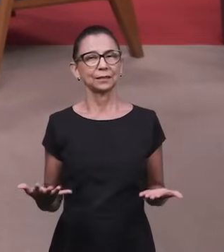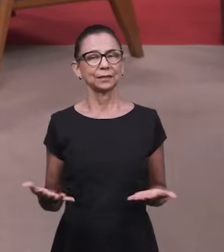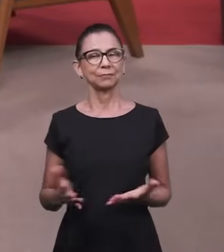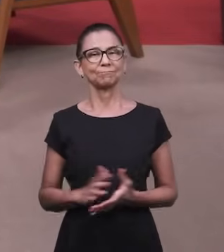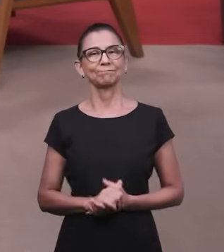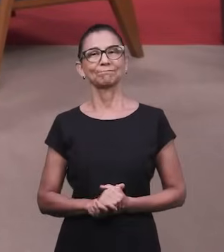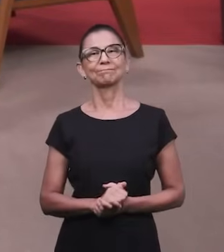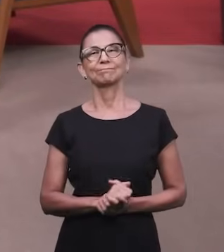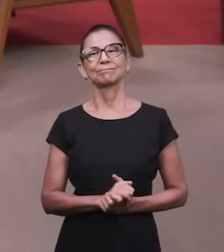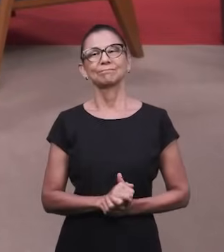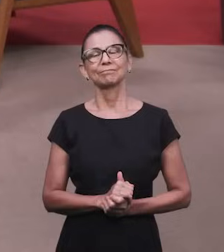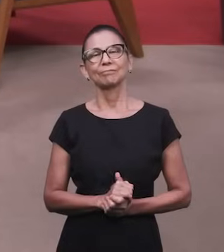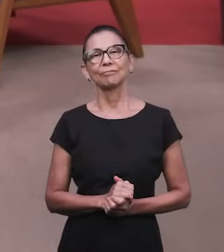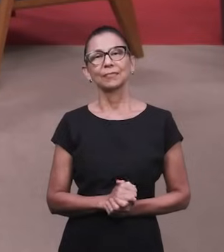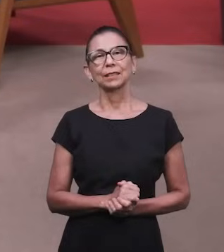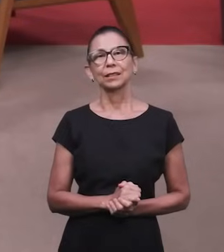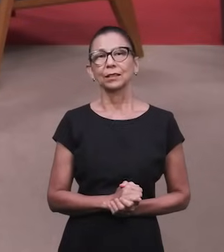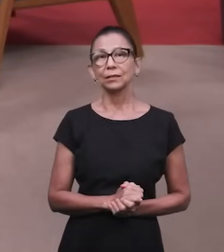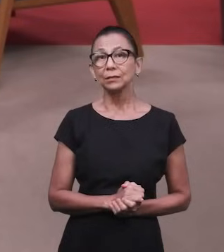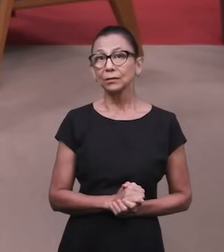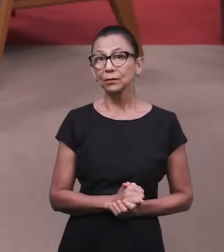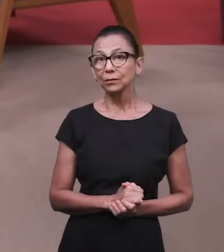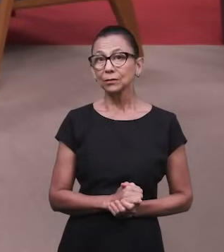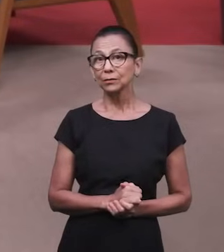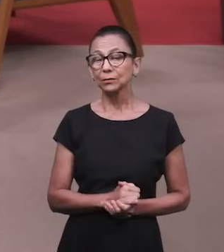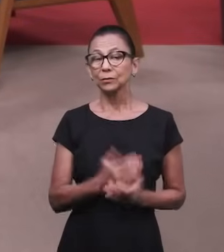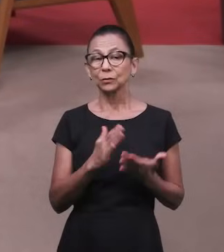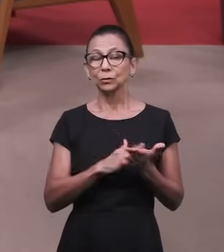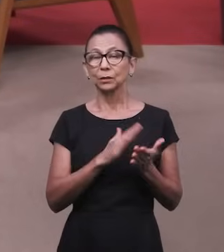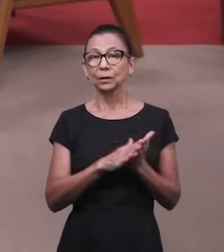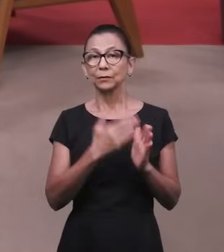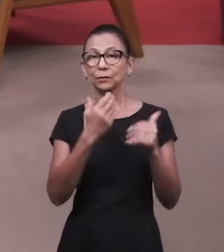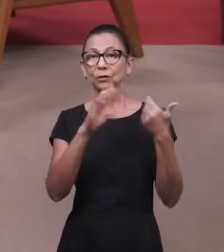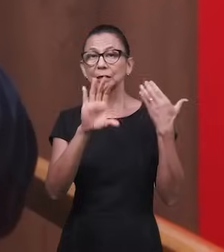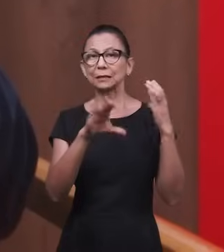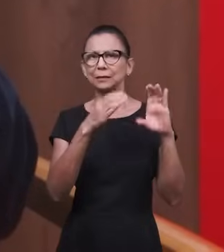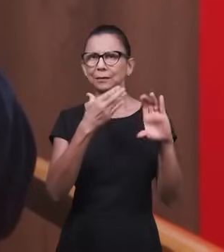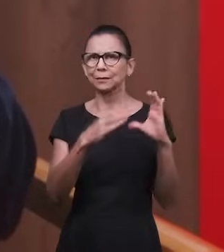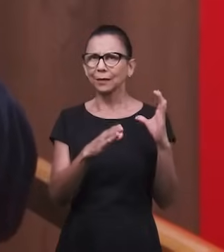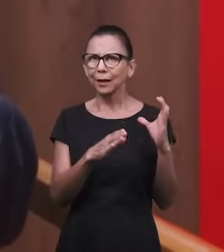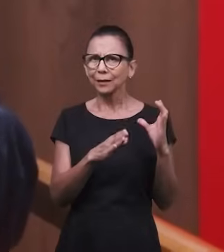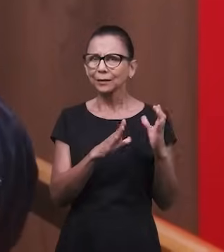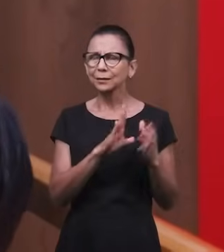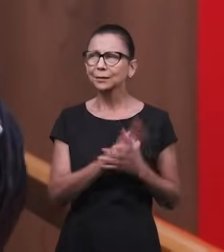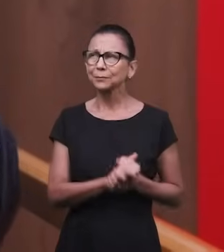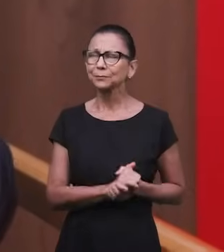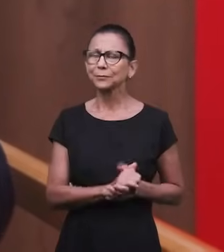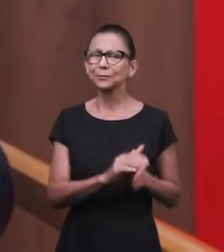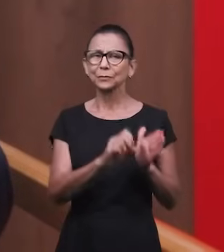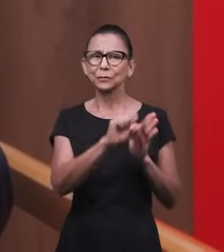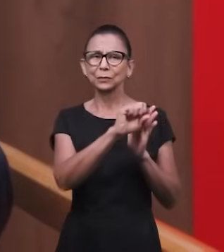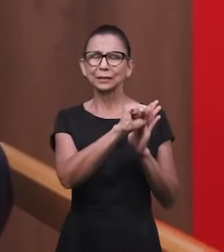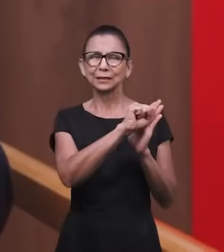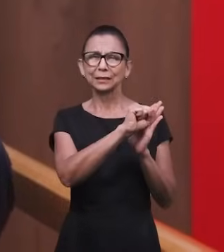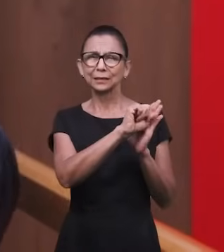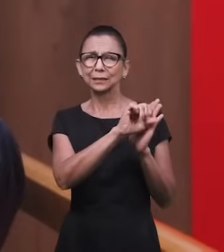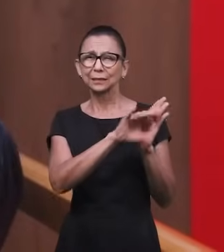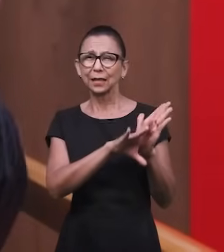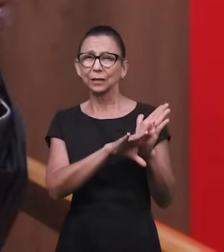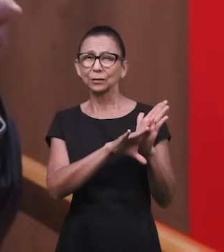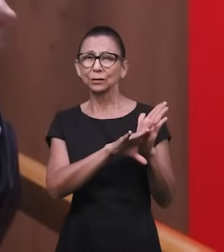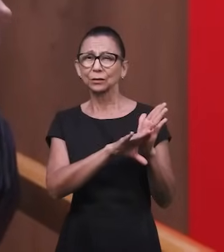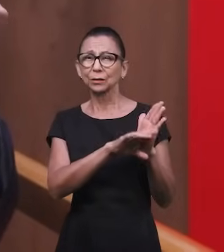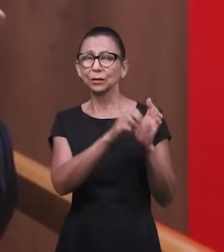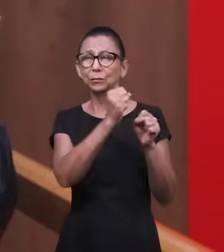Cantares, séculos e séculos antes, aliás, um segredo, um mistério que